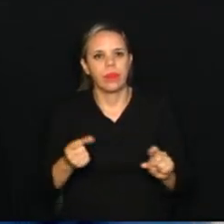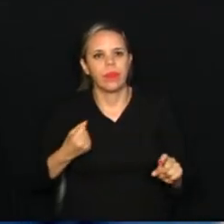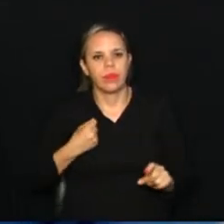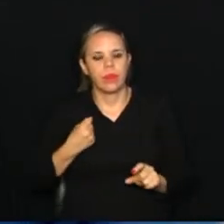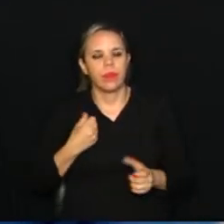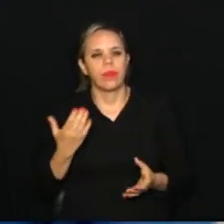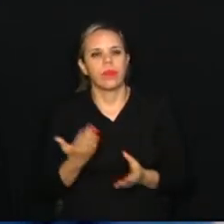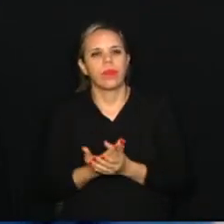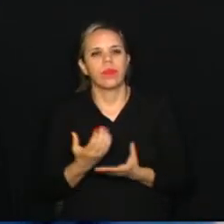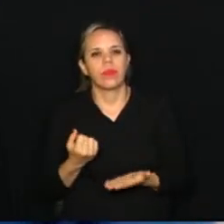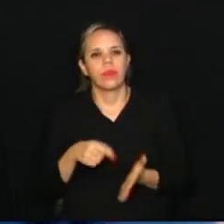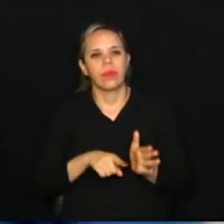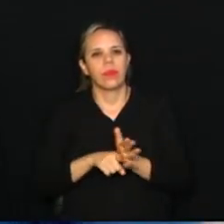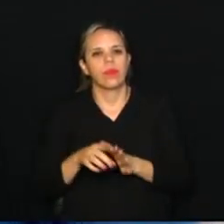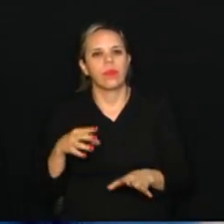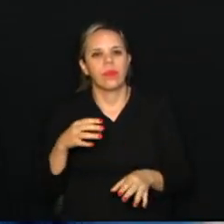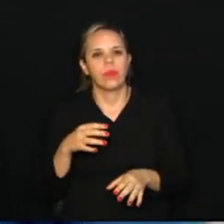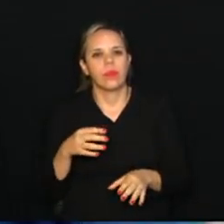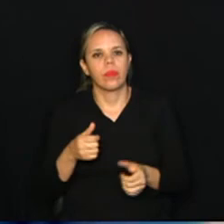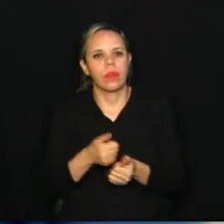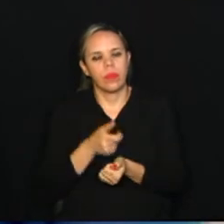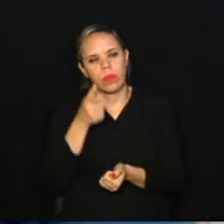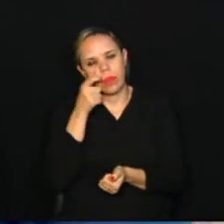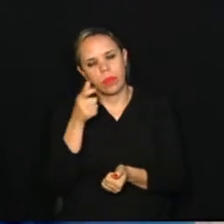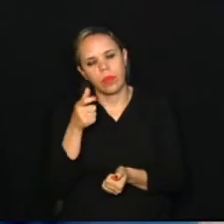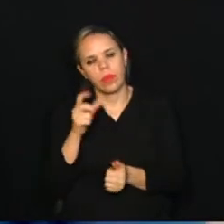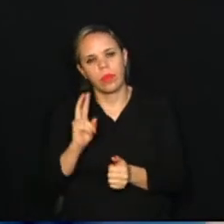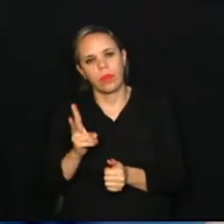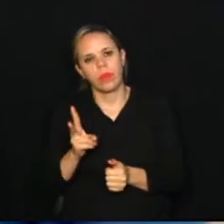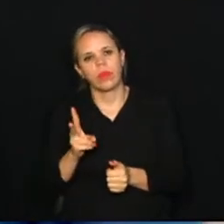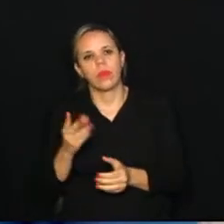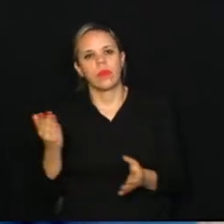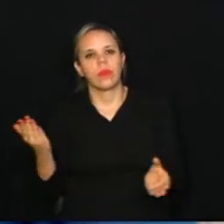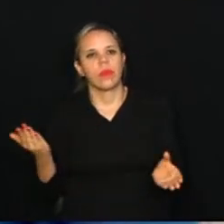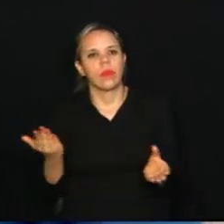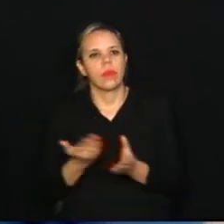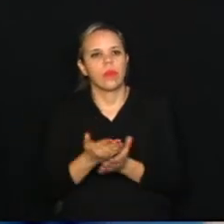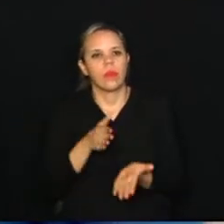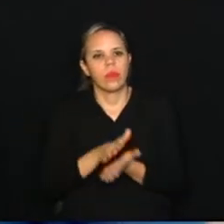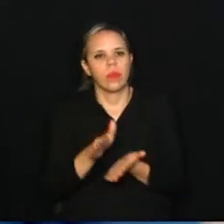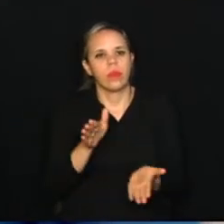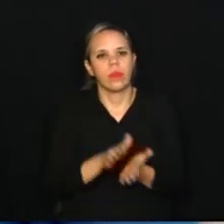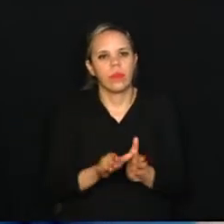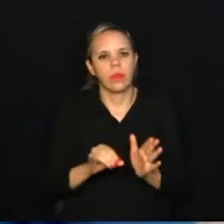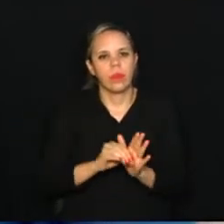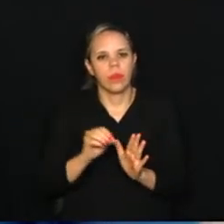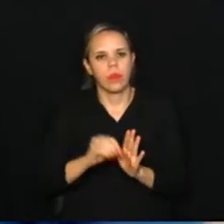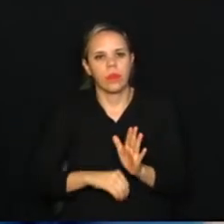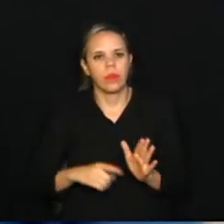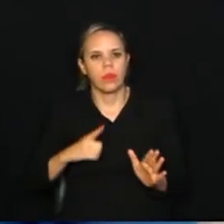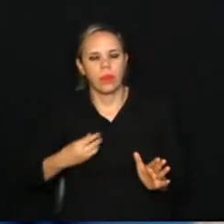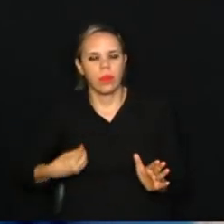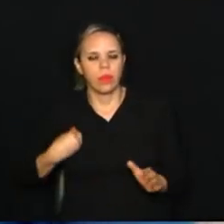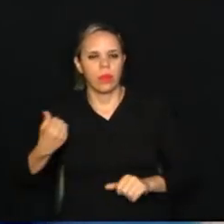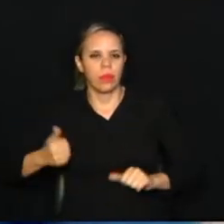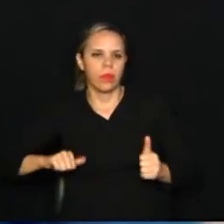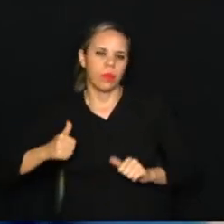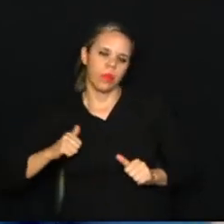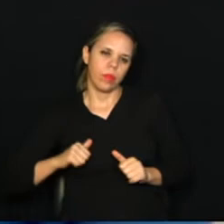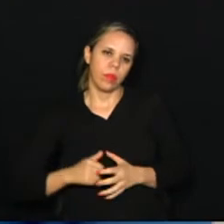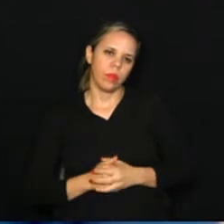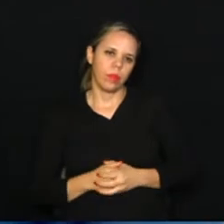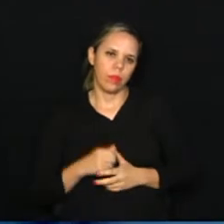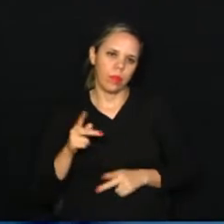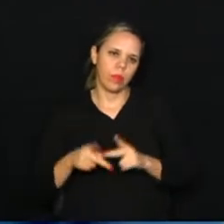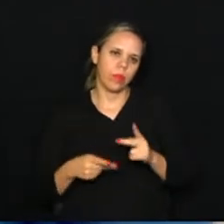processos que o senhor deseja acompanhar. Então, toda vez que aquele processo for publicado no Diário Oficial ou ele tiver uma tramitação, a